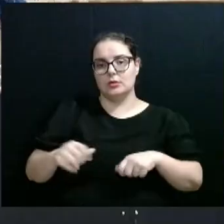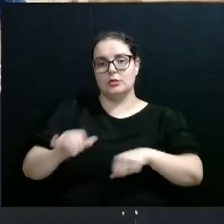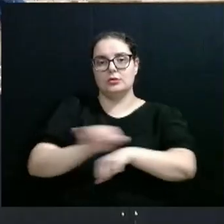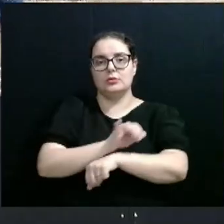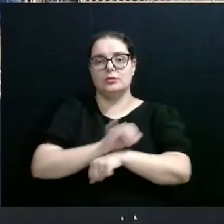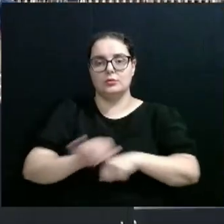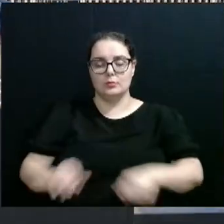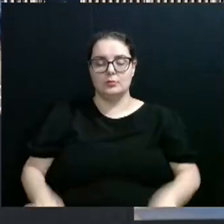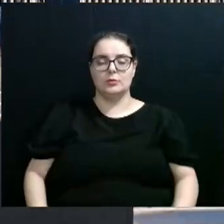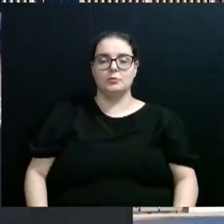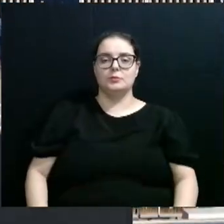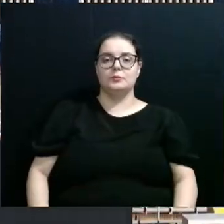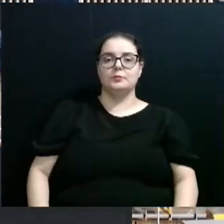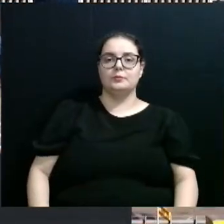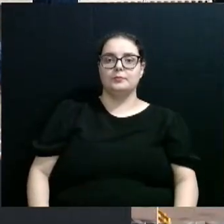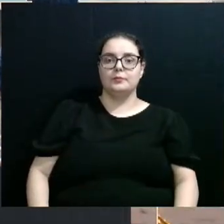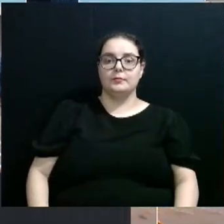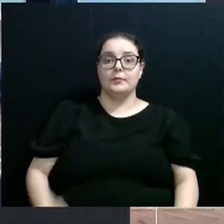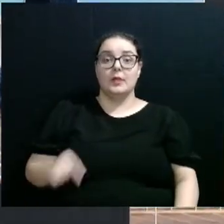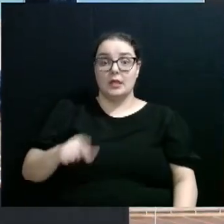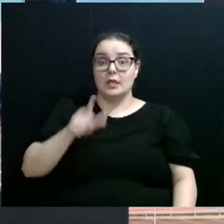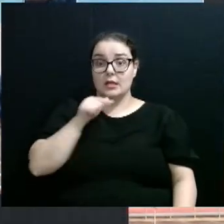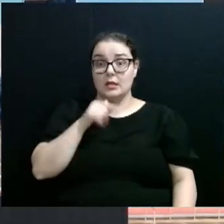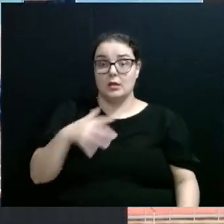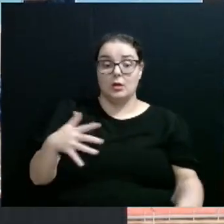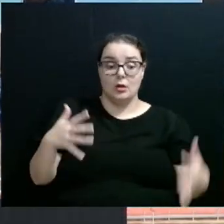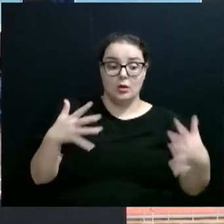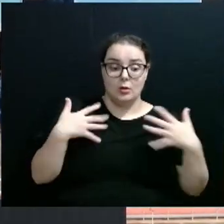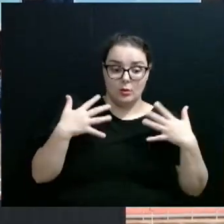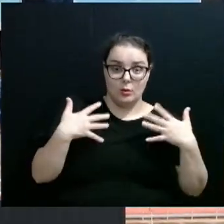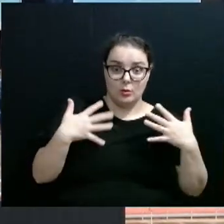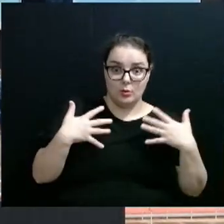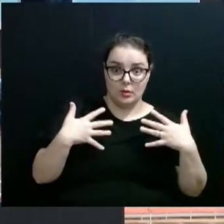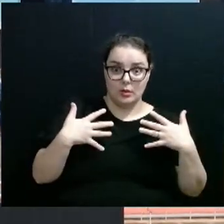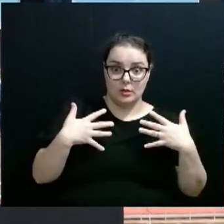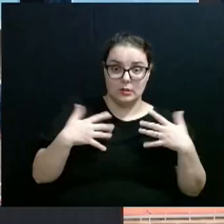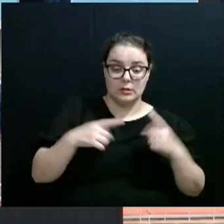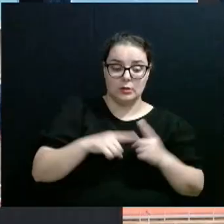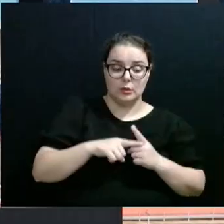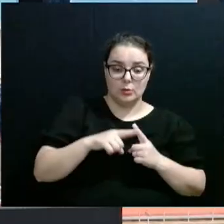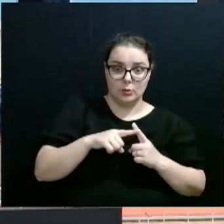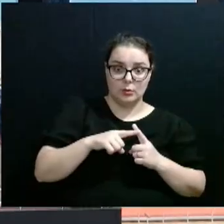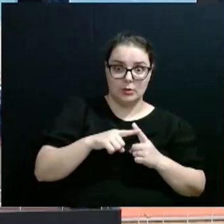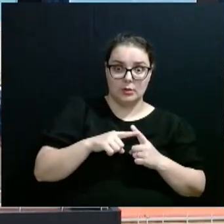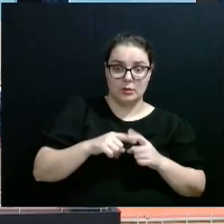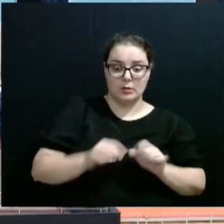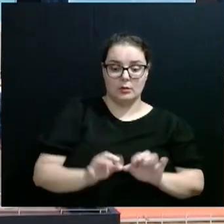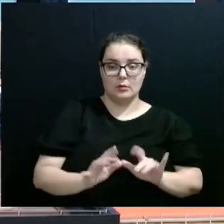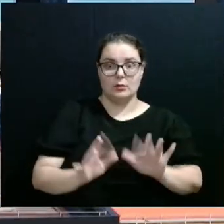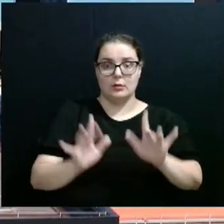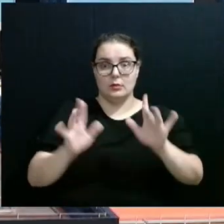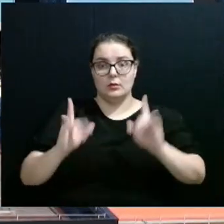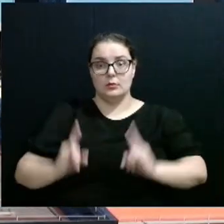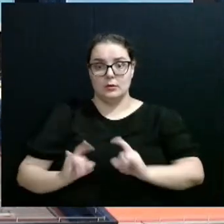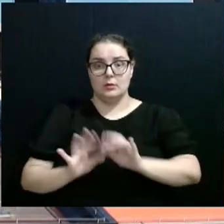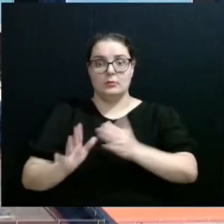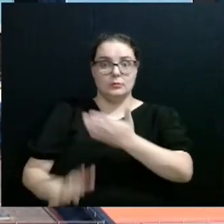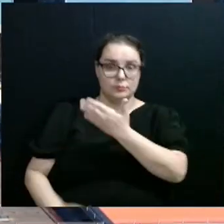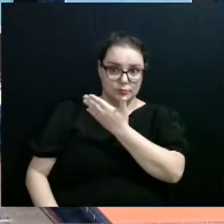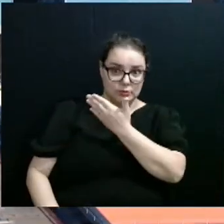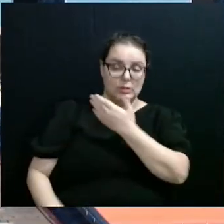mecanismo é que essa água que está quente, ela evapore desse prédio, né? E aí você precisa